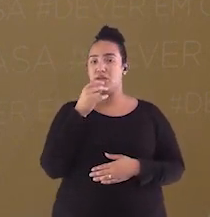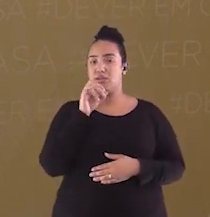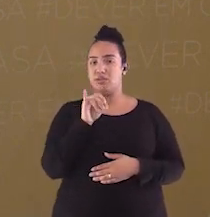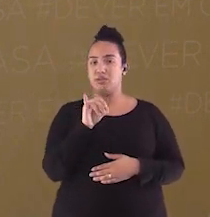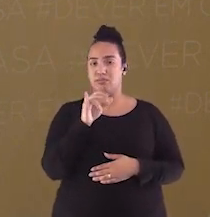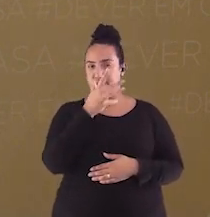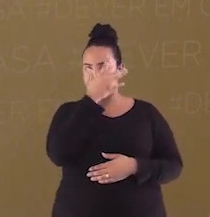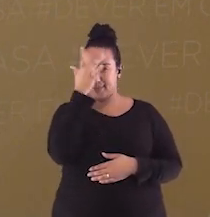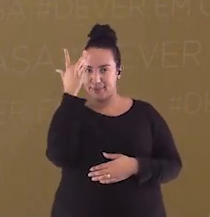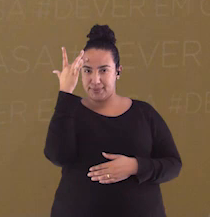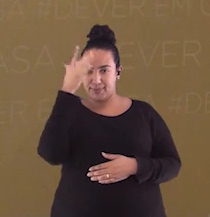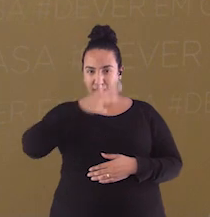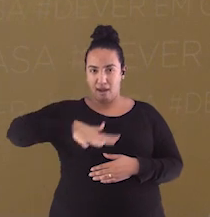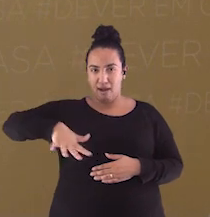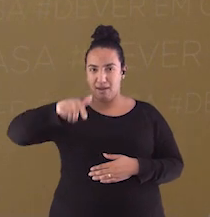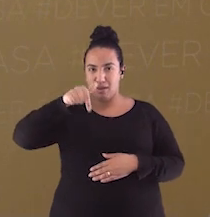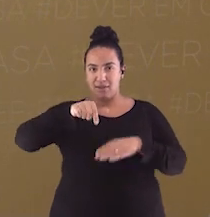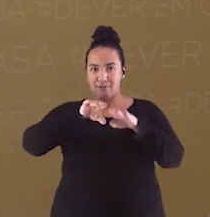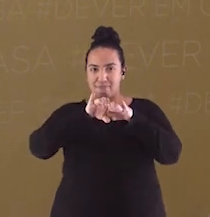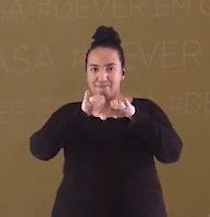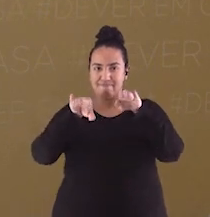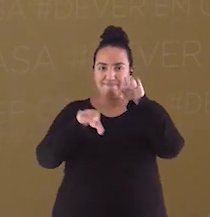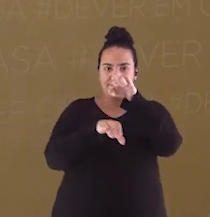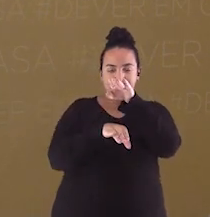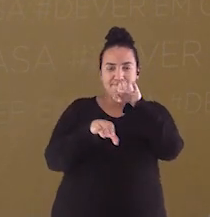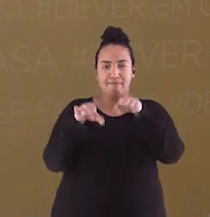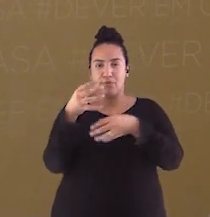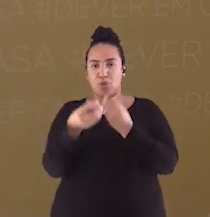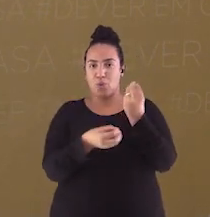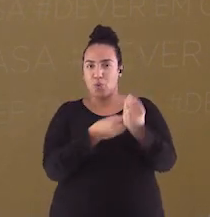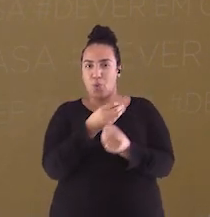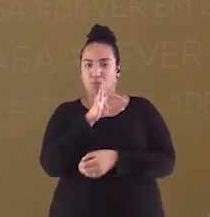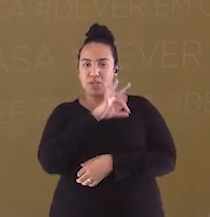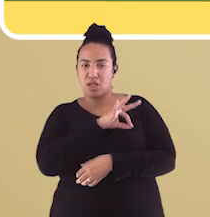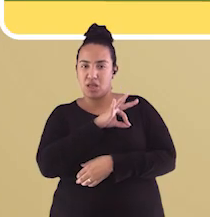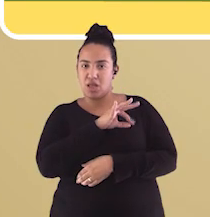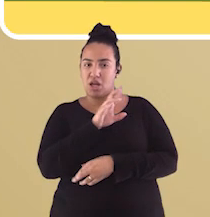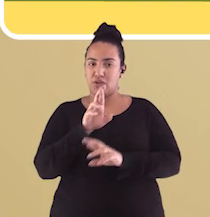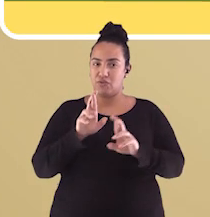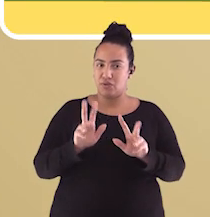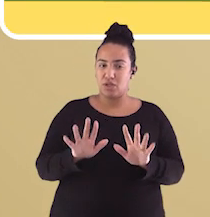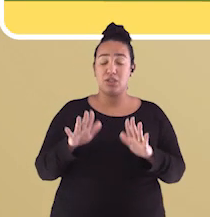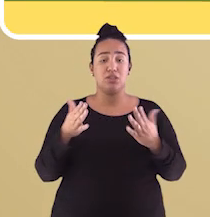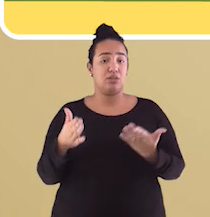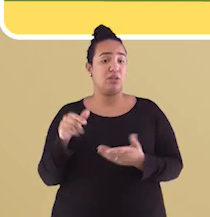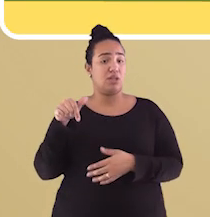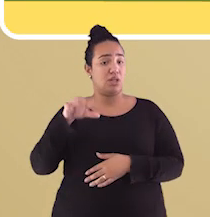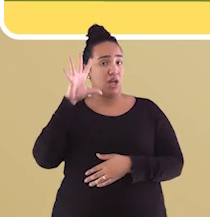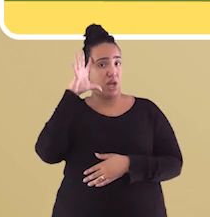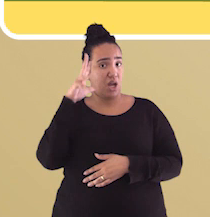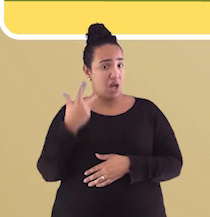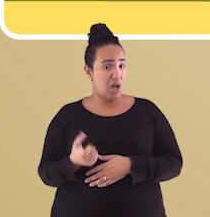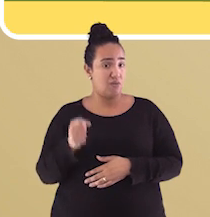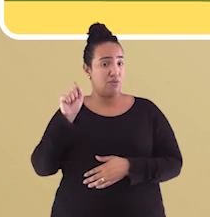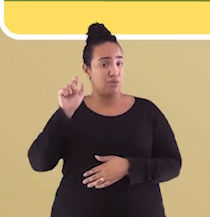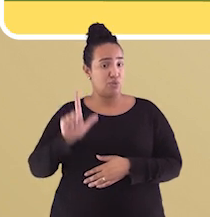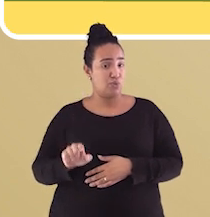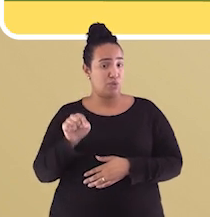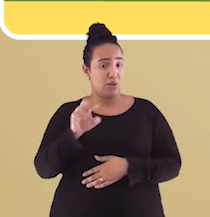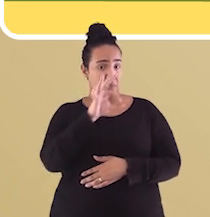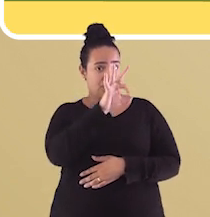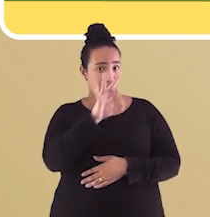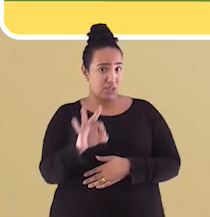desigualdade entre os habitantes de uma região, comparando suas rendas, a África do Sul apresenta uma porcentagem